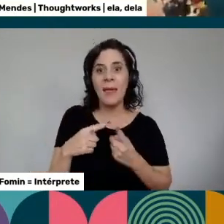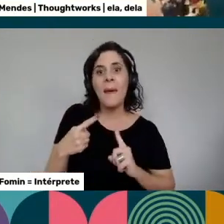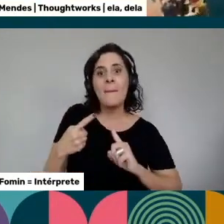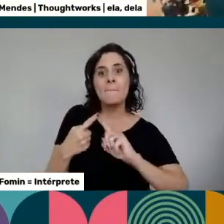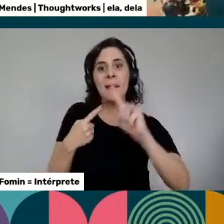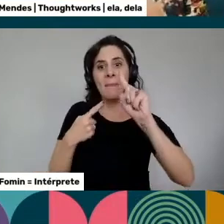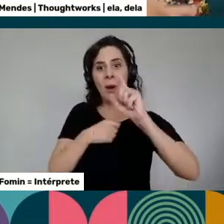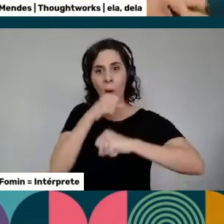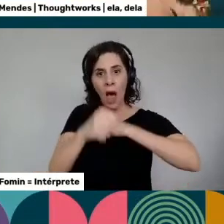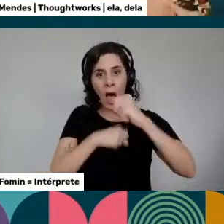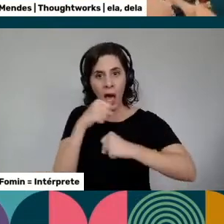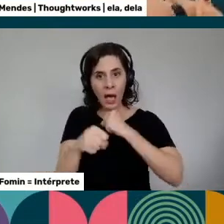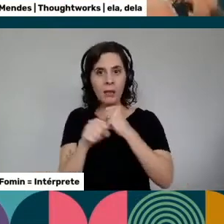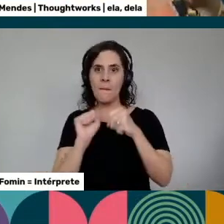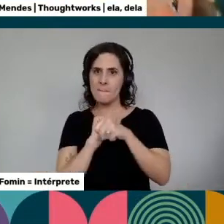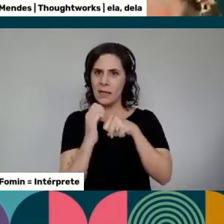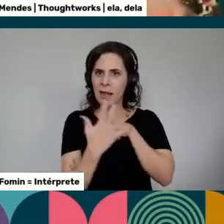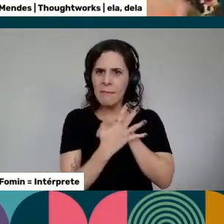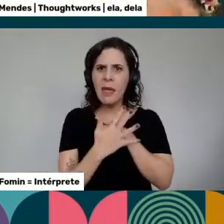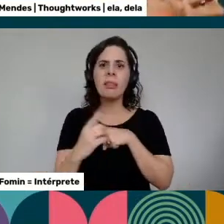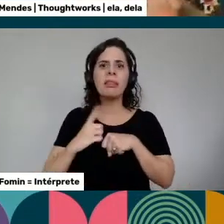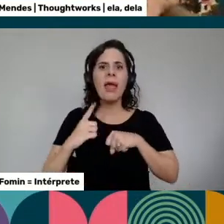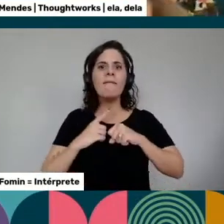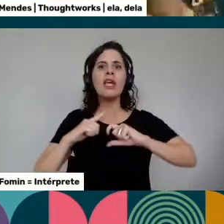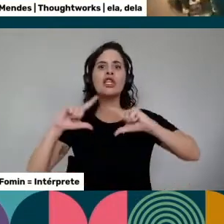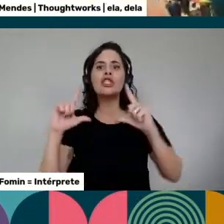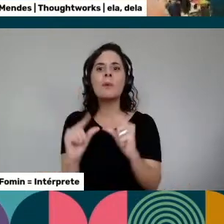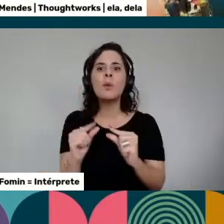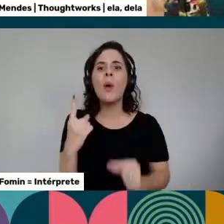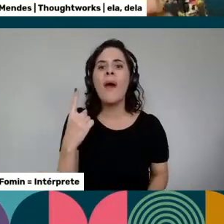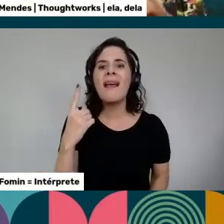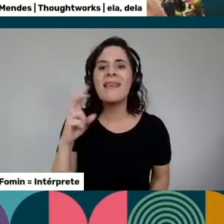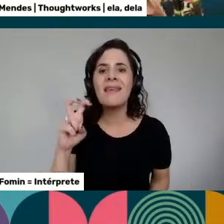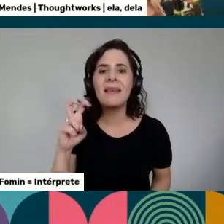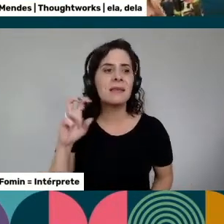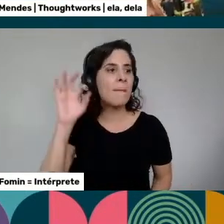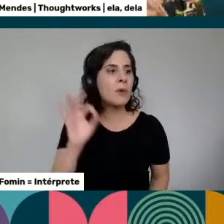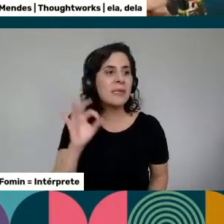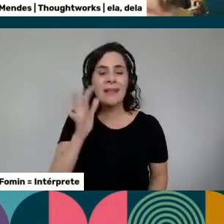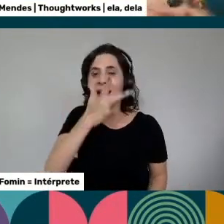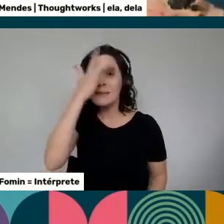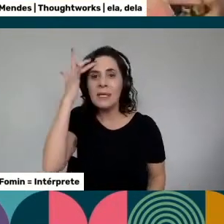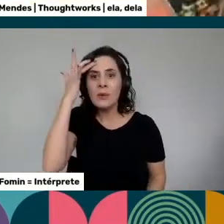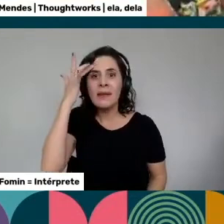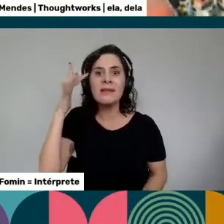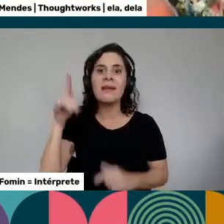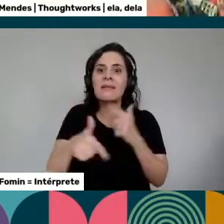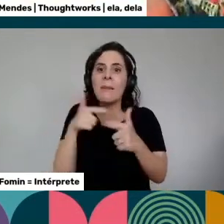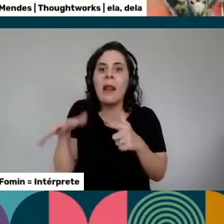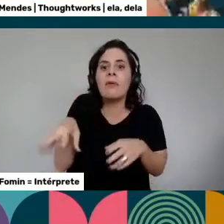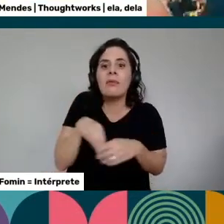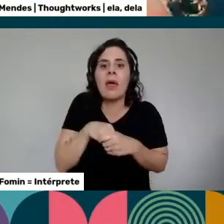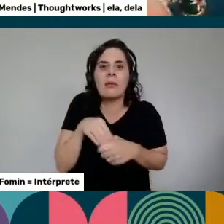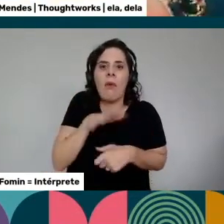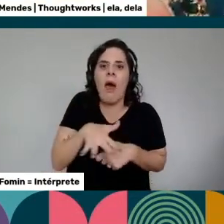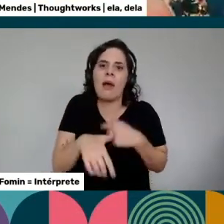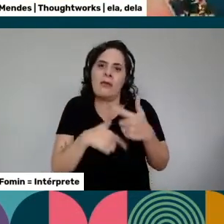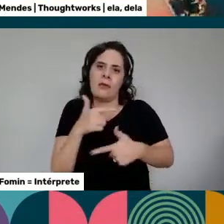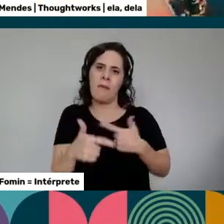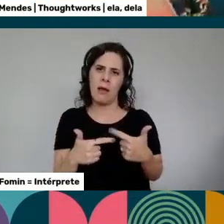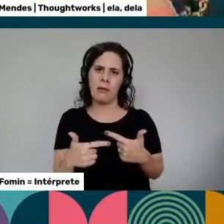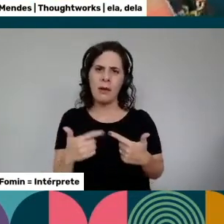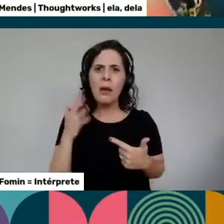de 15% a participação das mulheres no mercado formal de trabalho. Olha quanto tempo demora para a